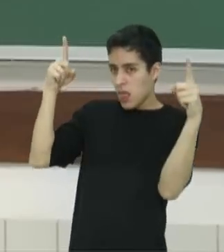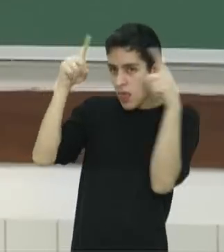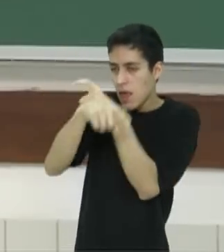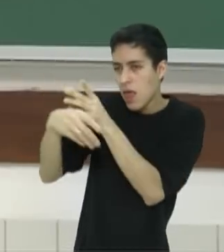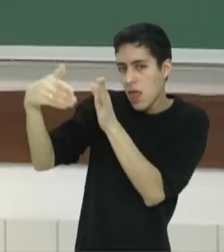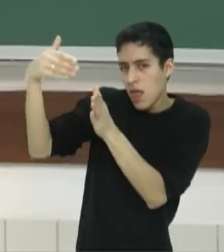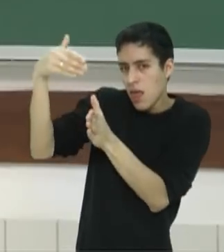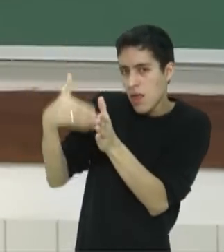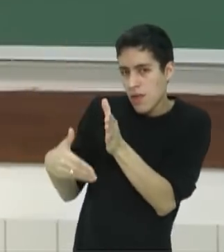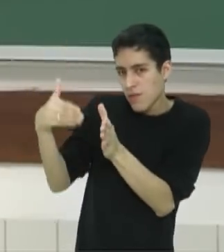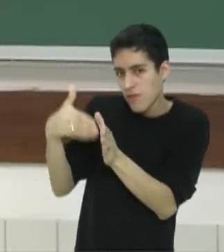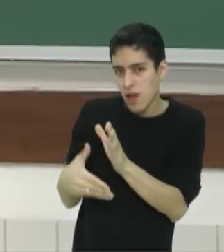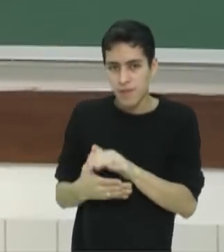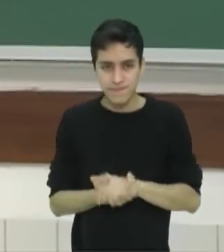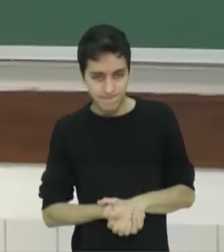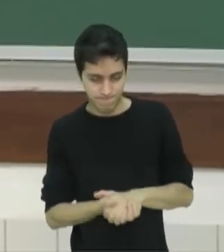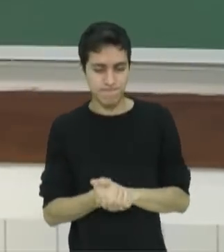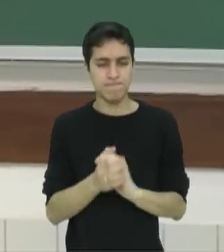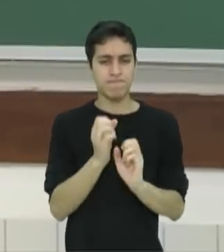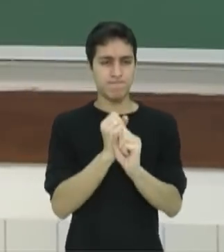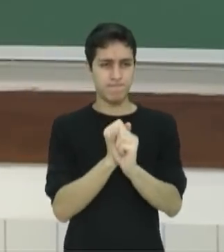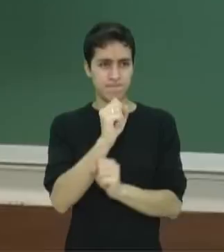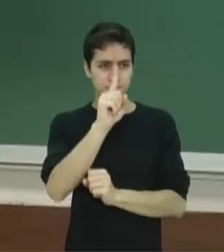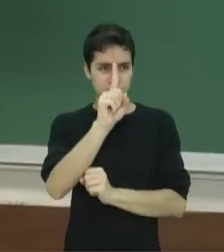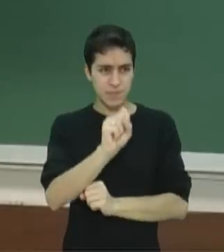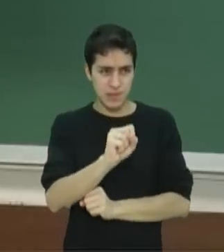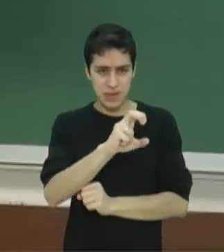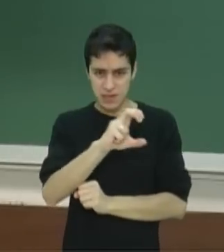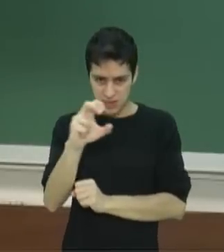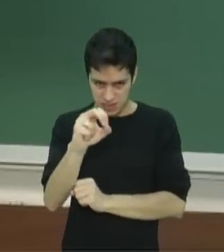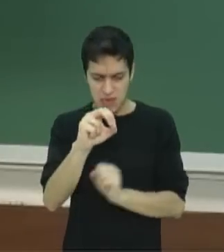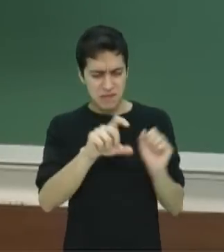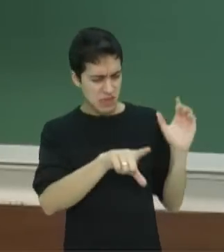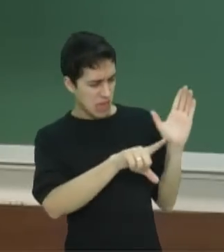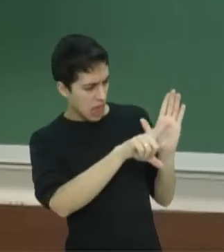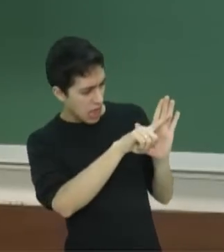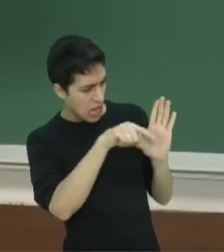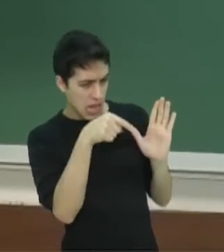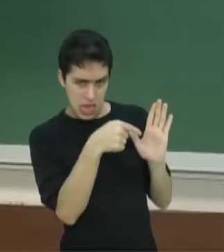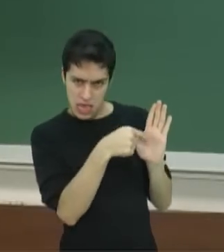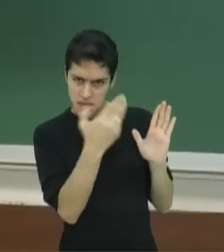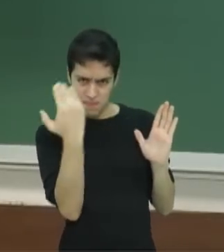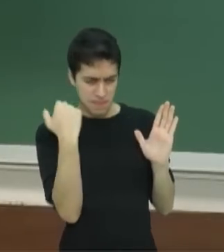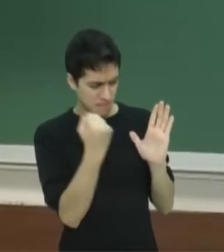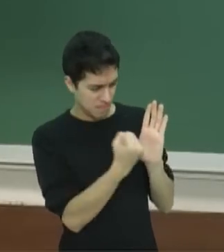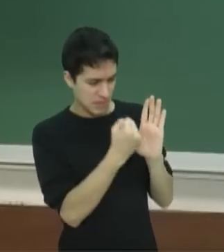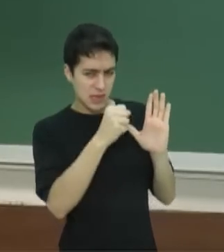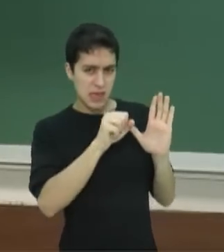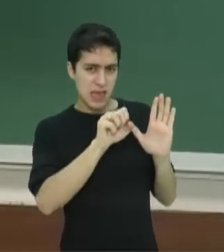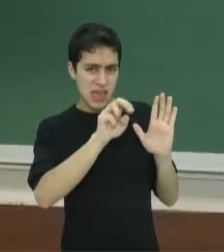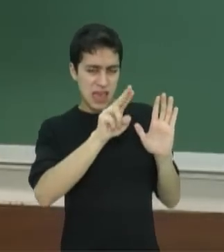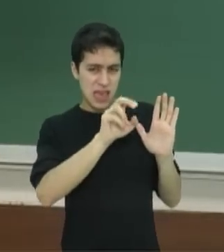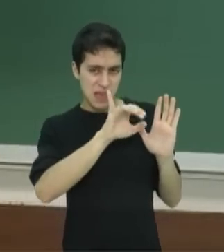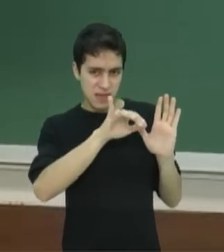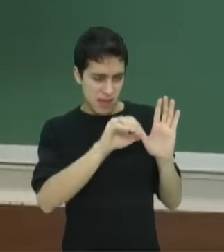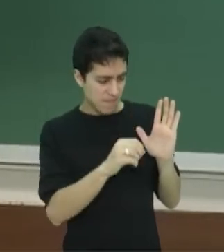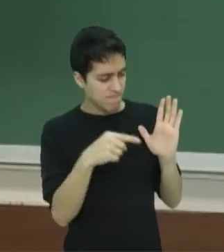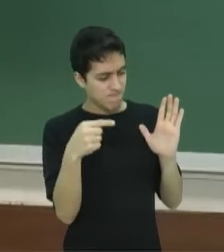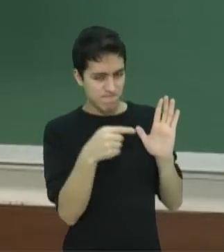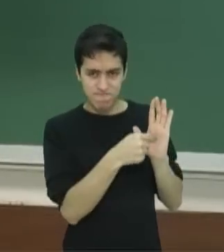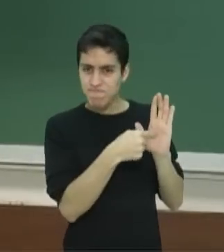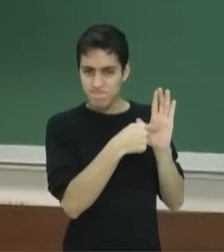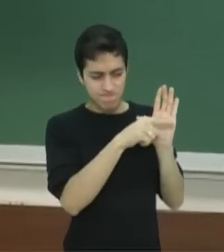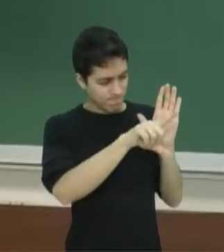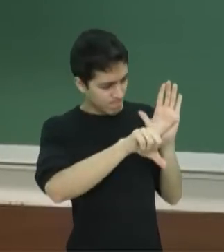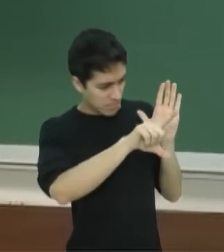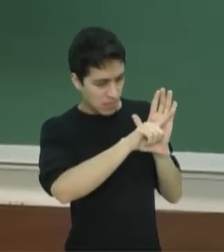aqui? Em 1850, já mencionei a lei como um símbolo, a Lei Eusébio de Queiroz como um símbolo desse contexto.